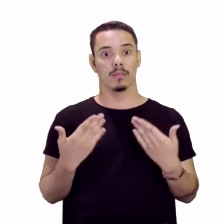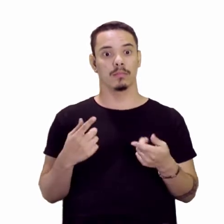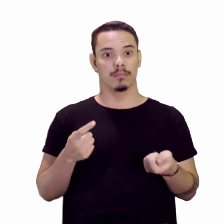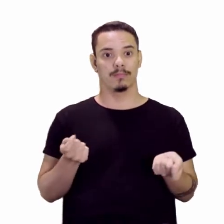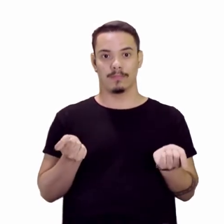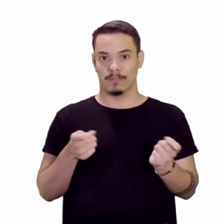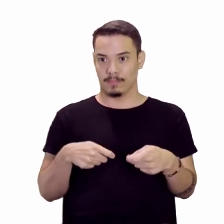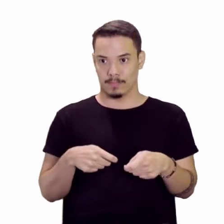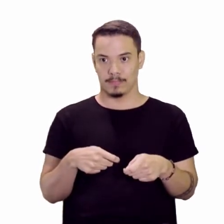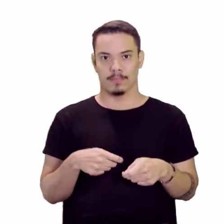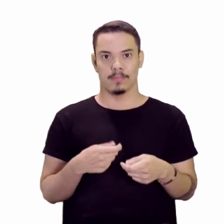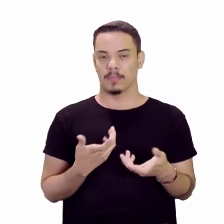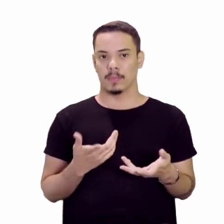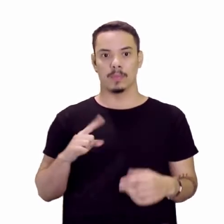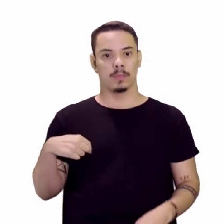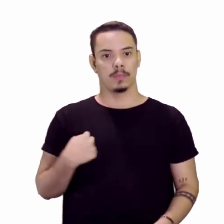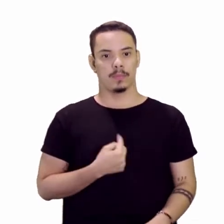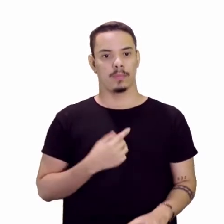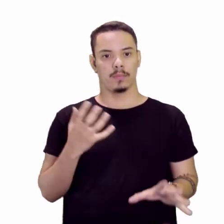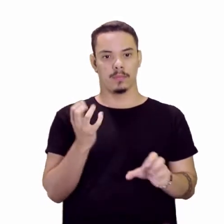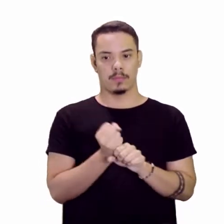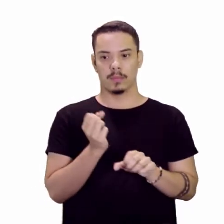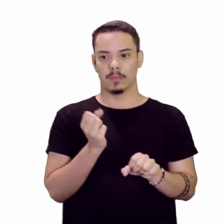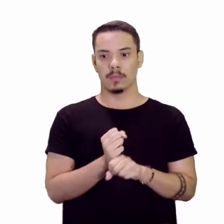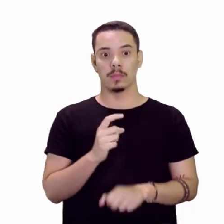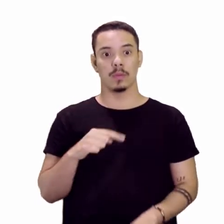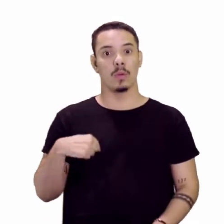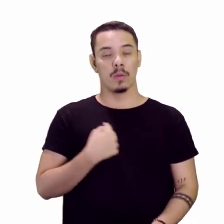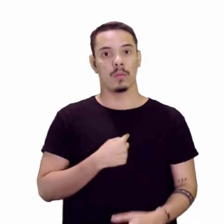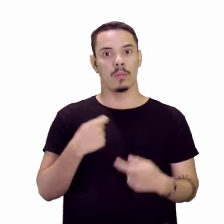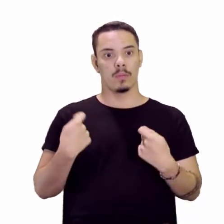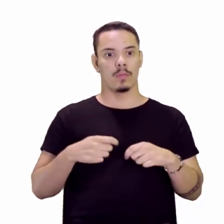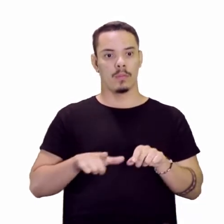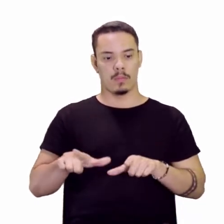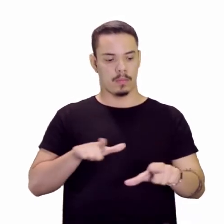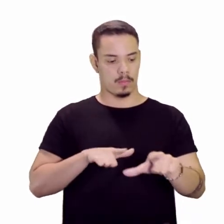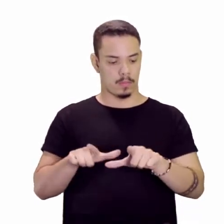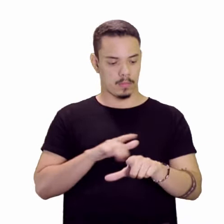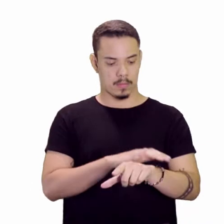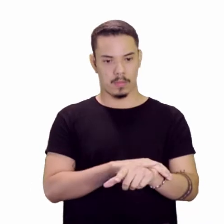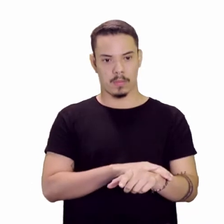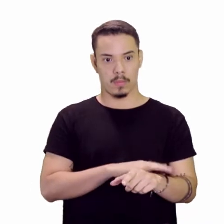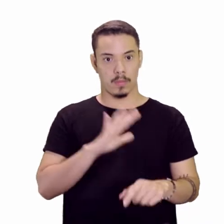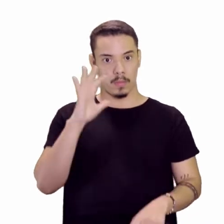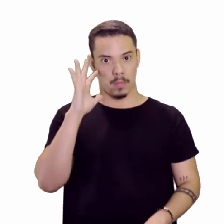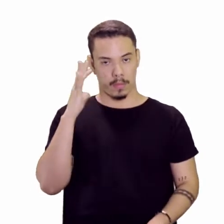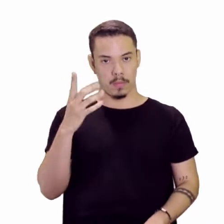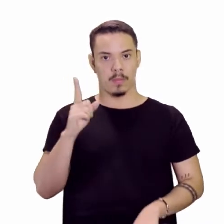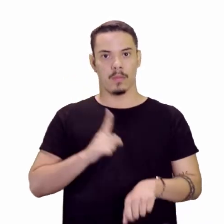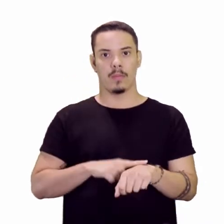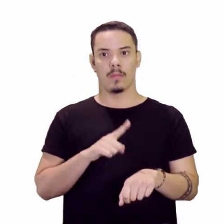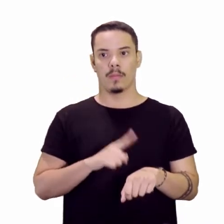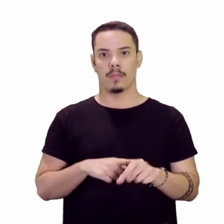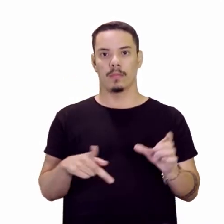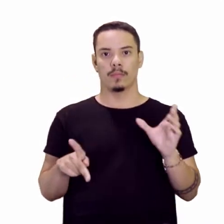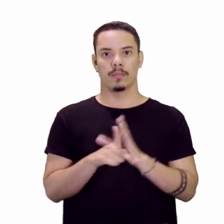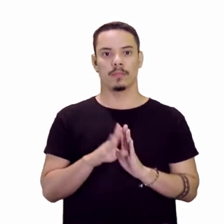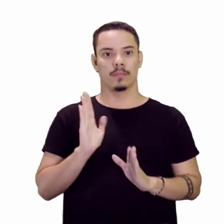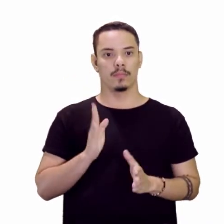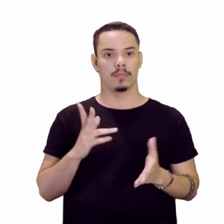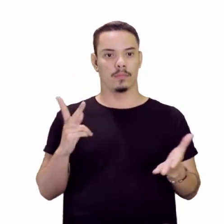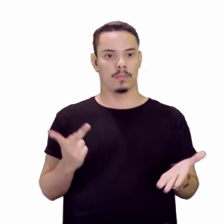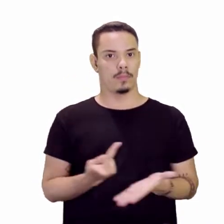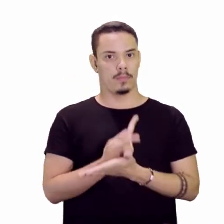potência média. Bom, para calcular essa potência, nós precisamos do trabalho realizado pelo tempo que esse trabalho foi